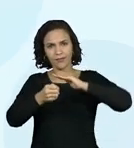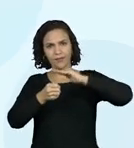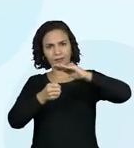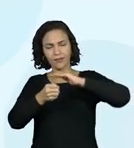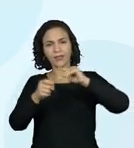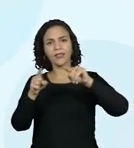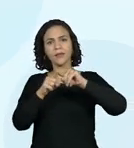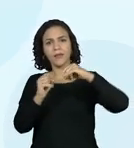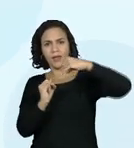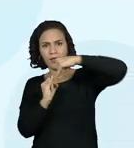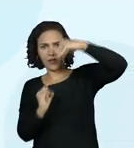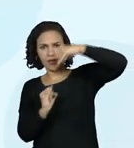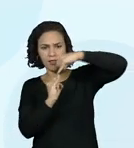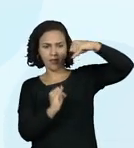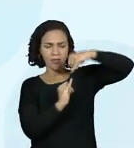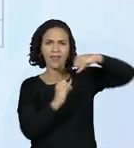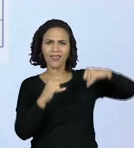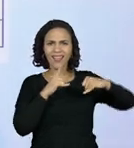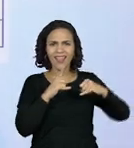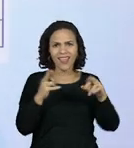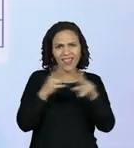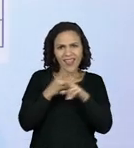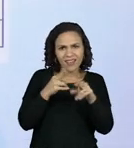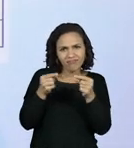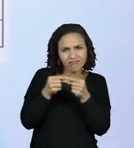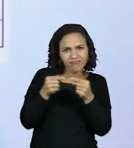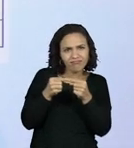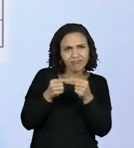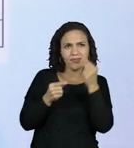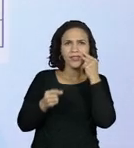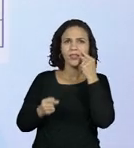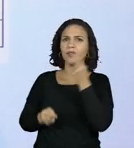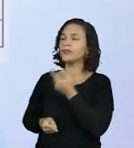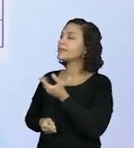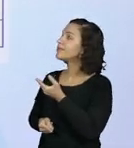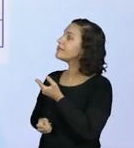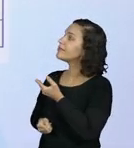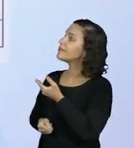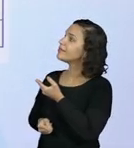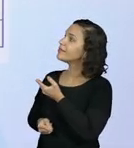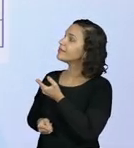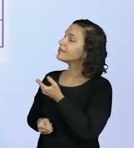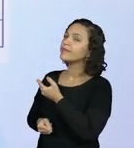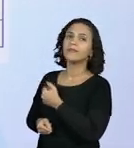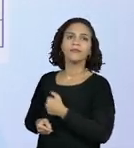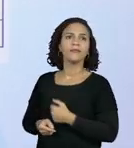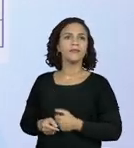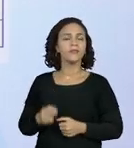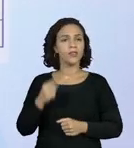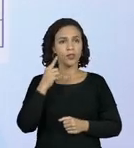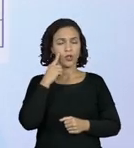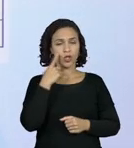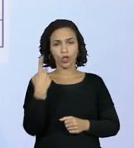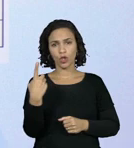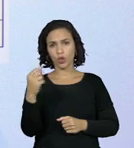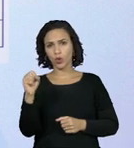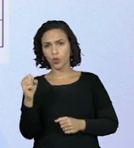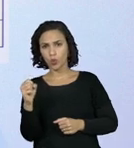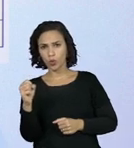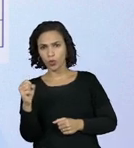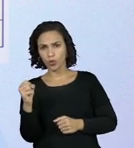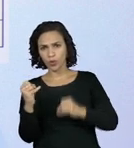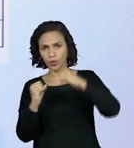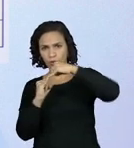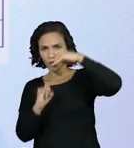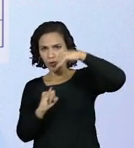de arestas? Ó, esse aqui tem 6 de base, 6 lados e 18 arestas.